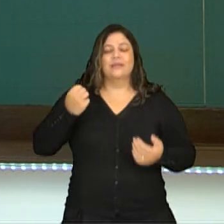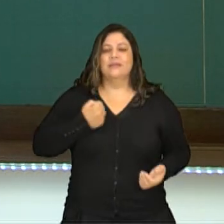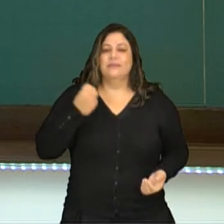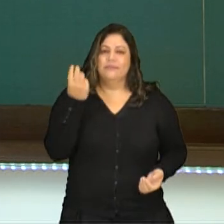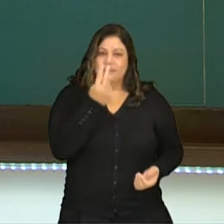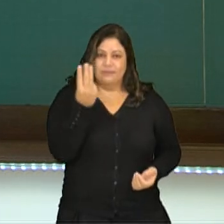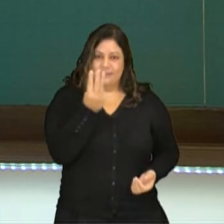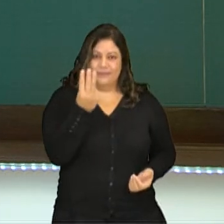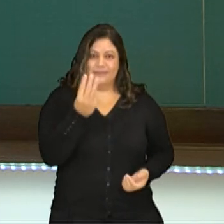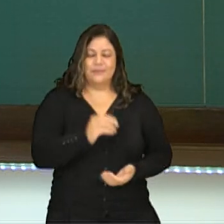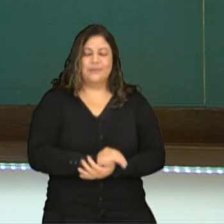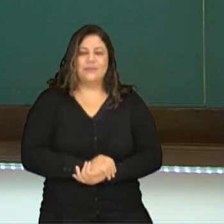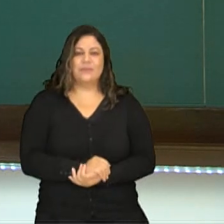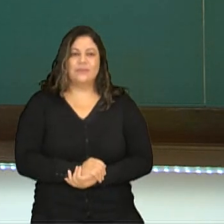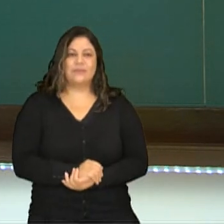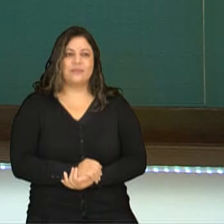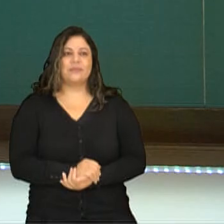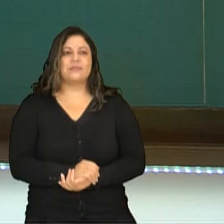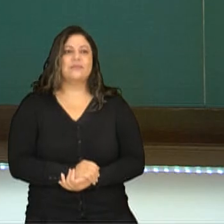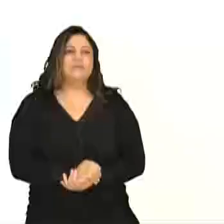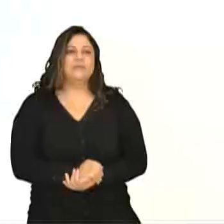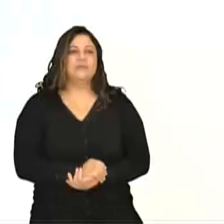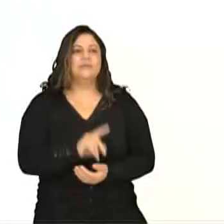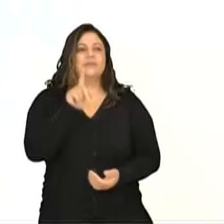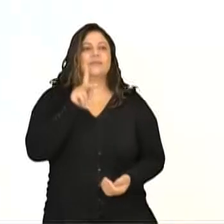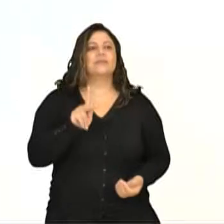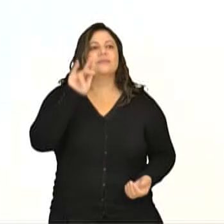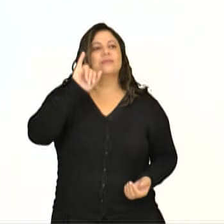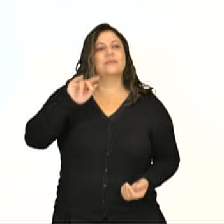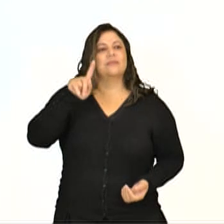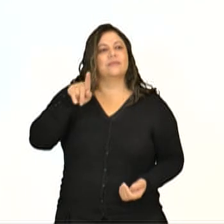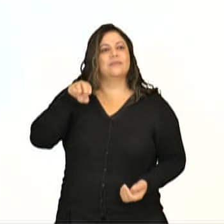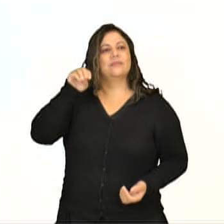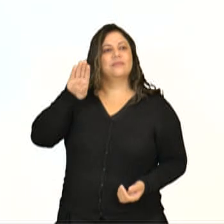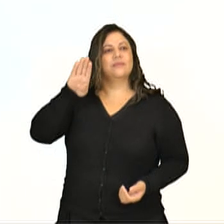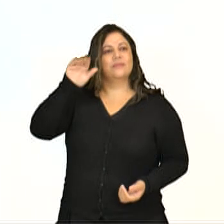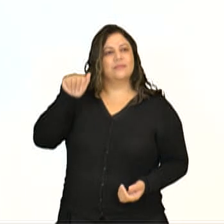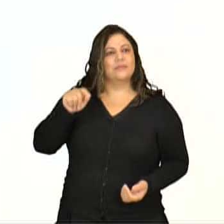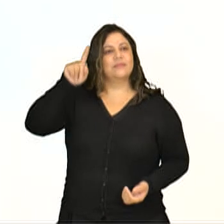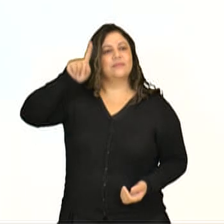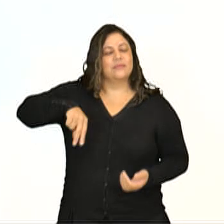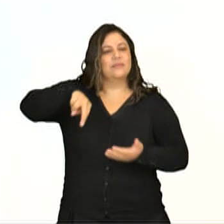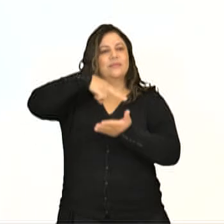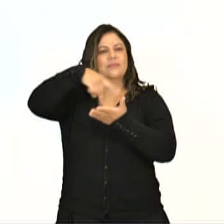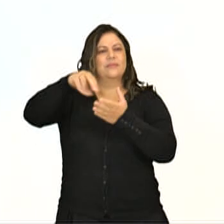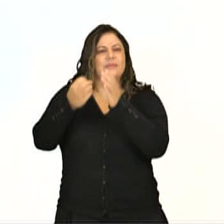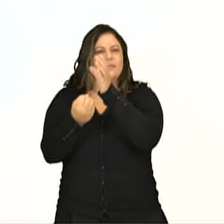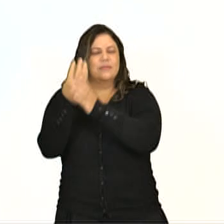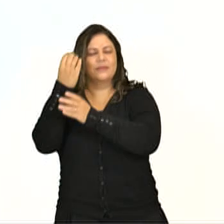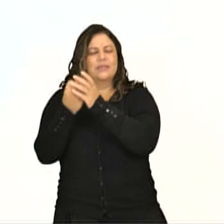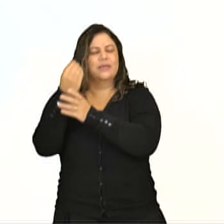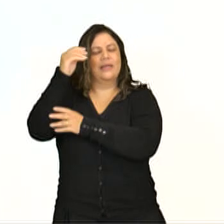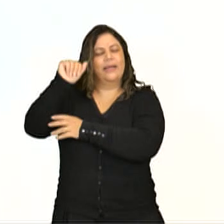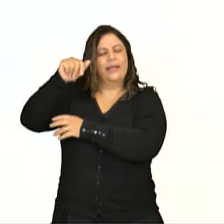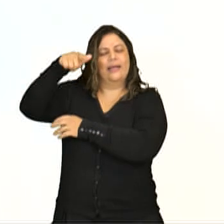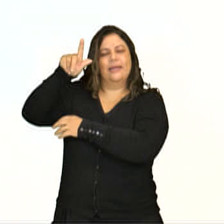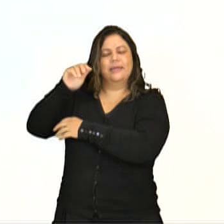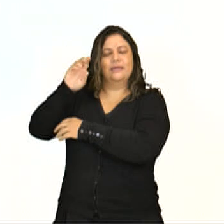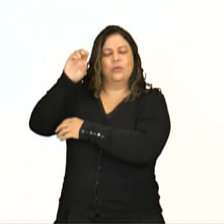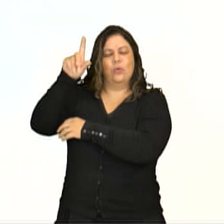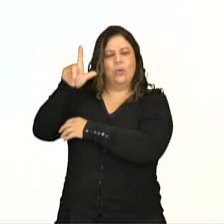terceira atividade, pessoal. A kizomba é uma dança originária da Angola, que originalmente apresenta características